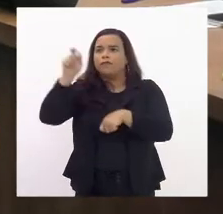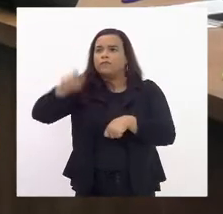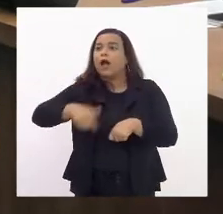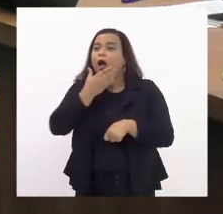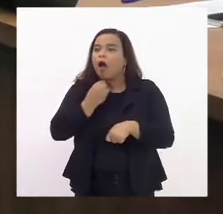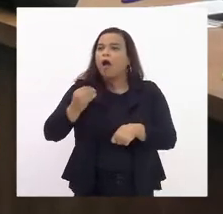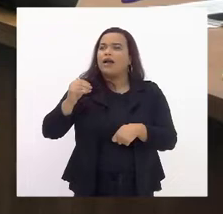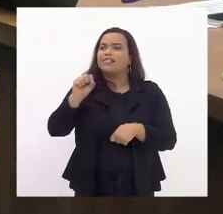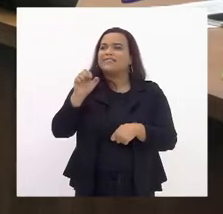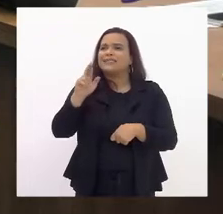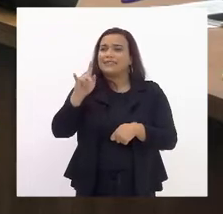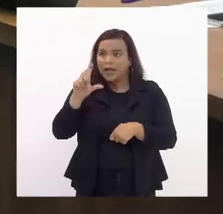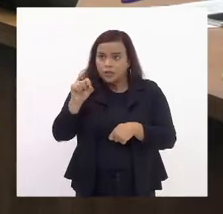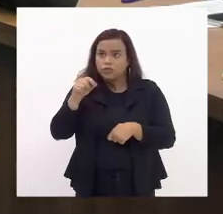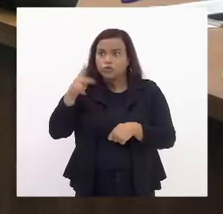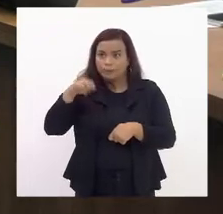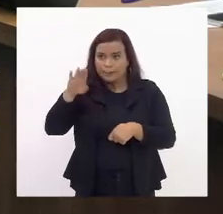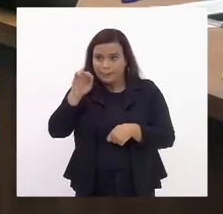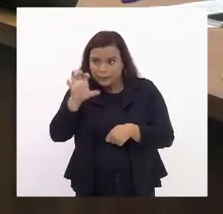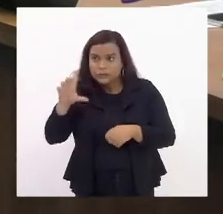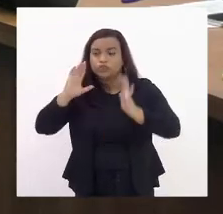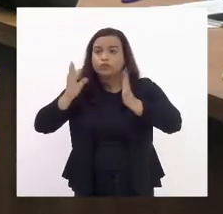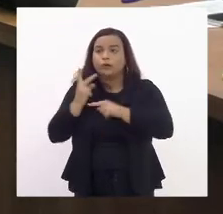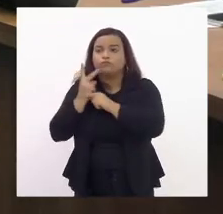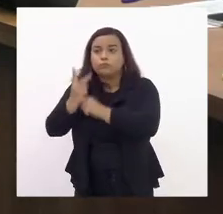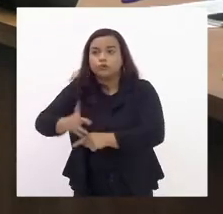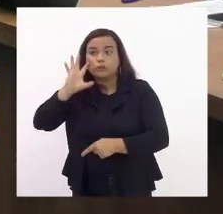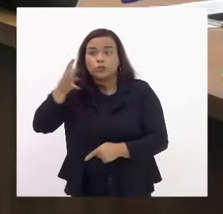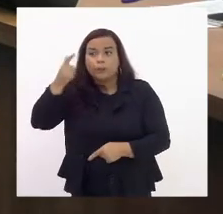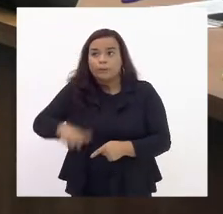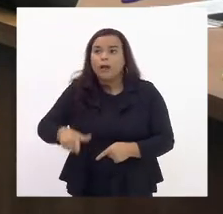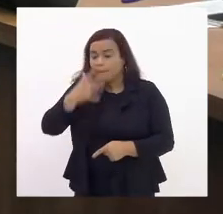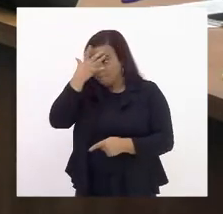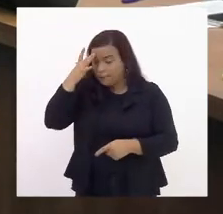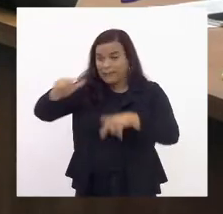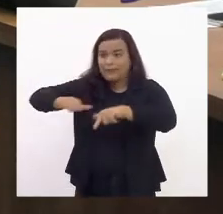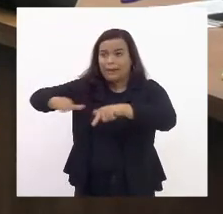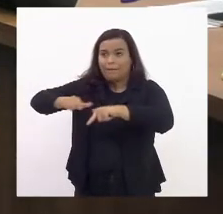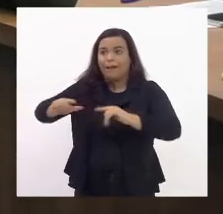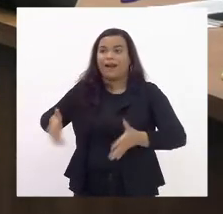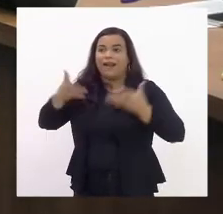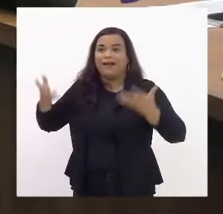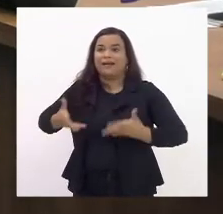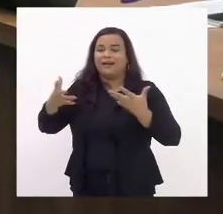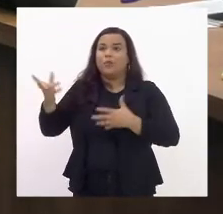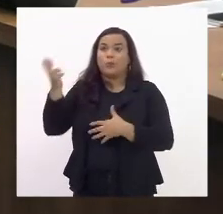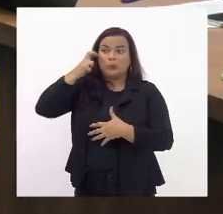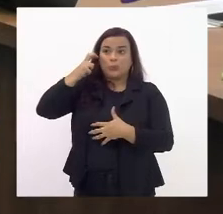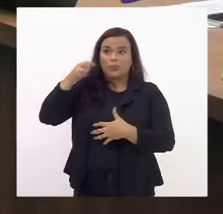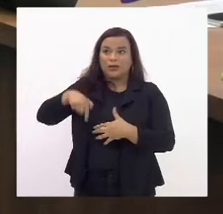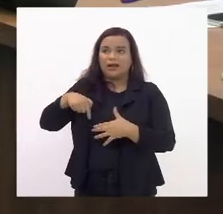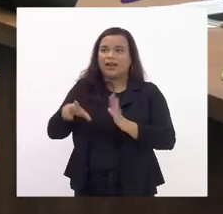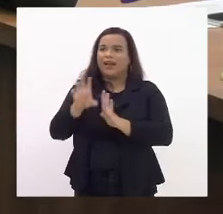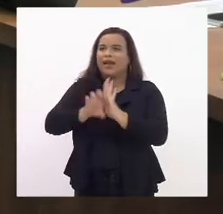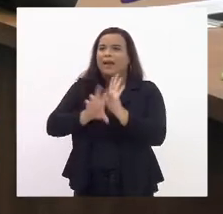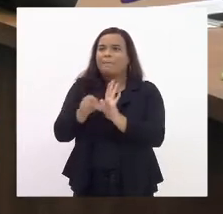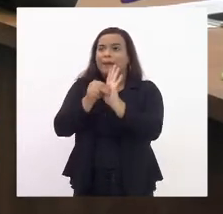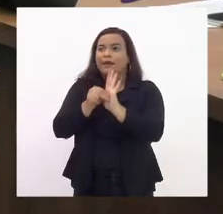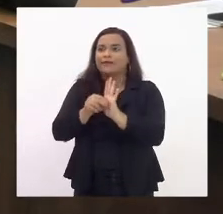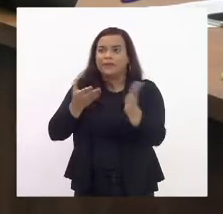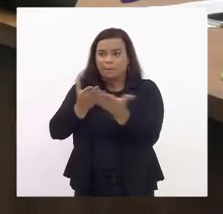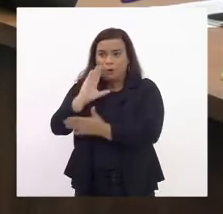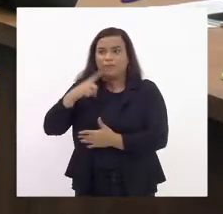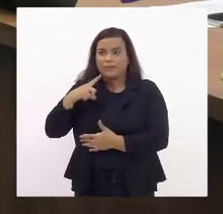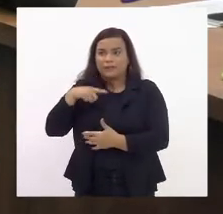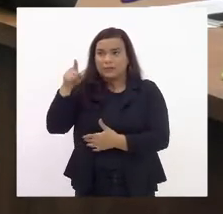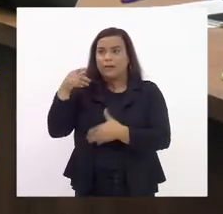para a gente buscar mais uma solução para os animadores culturais, uma vez que a emenda constitucional que essa casa aprovou, processo que